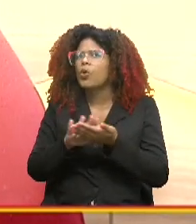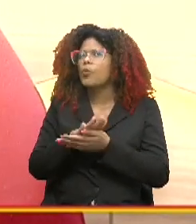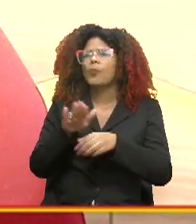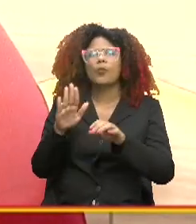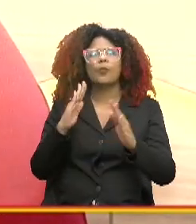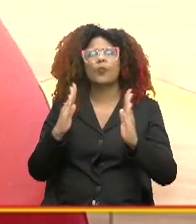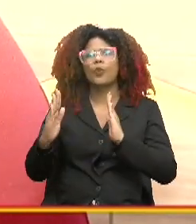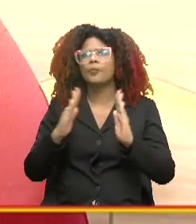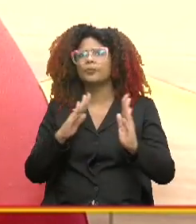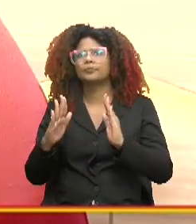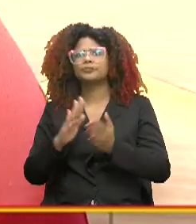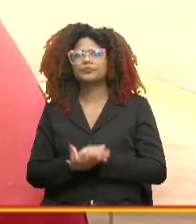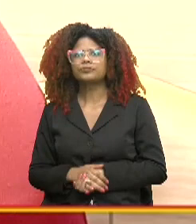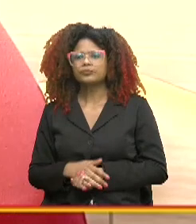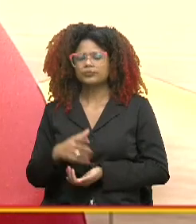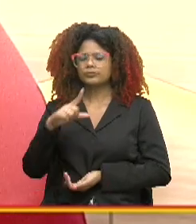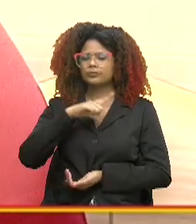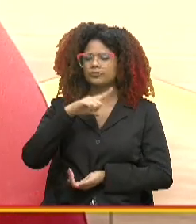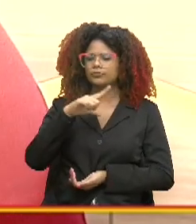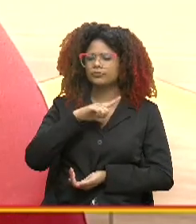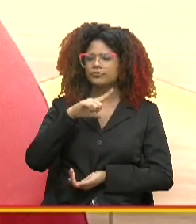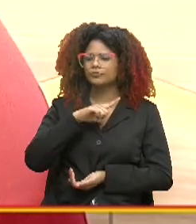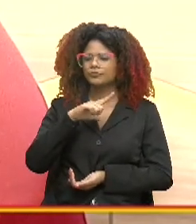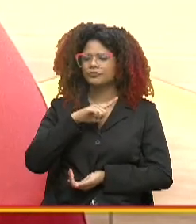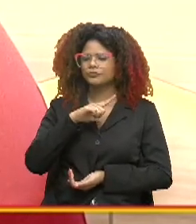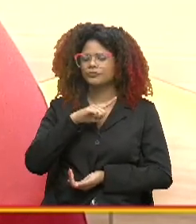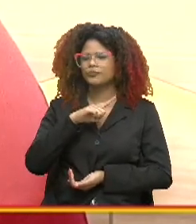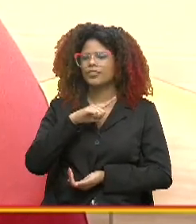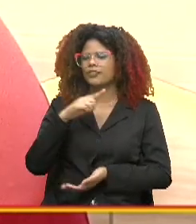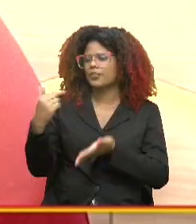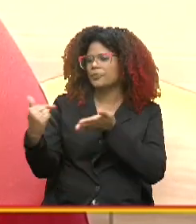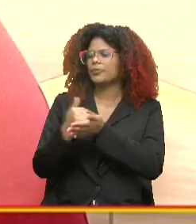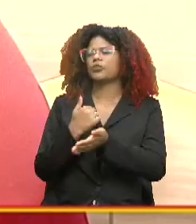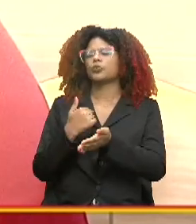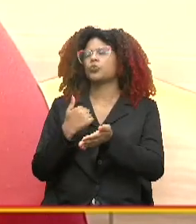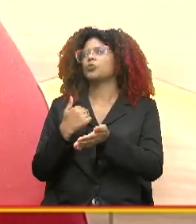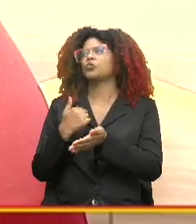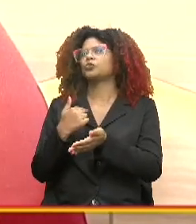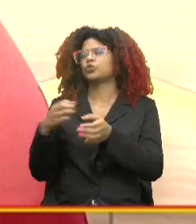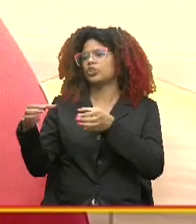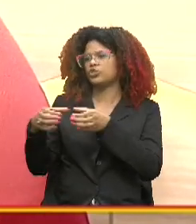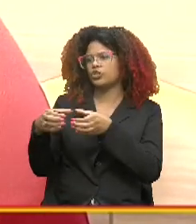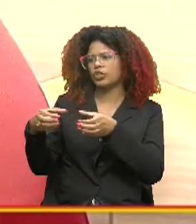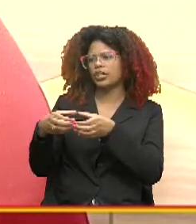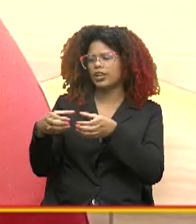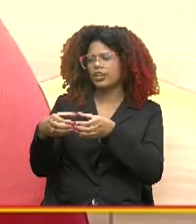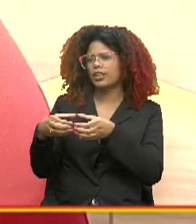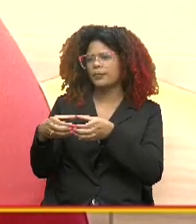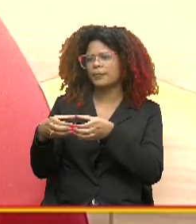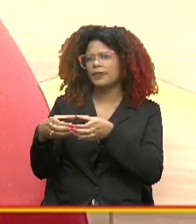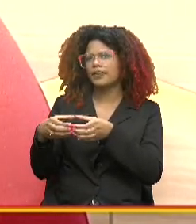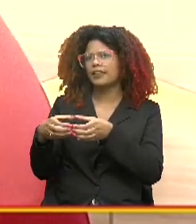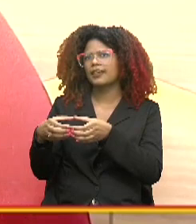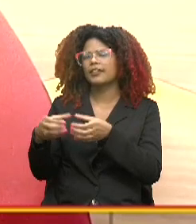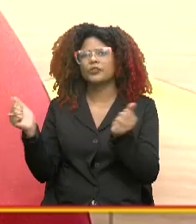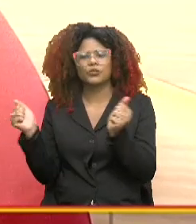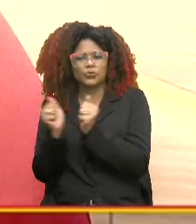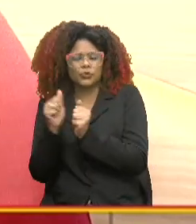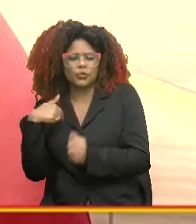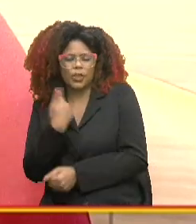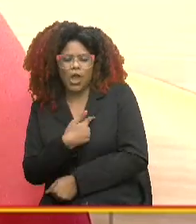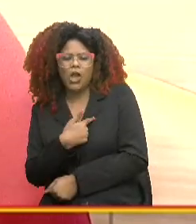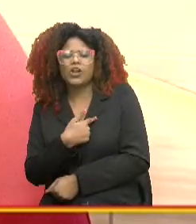processo surgiu qualquer questionamento da nossa equipe aqui né pelo menos aqui esteve conosco